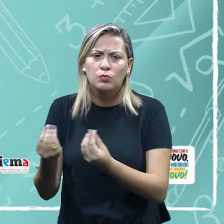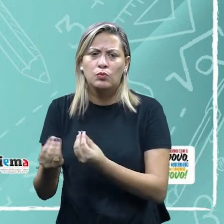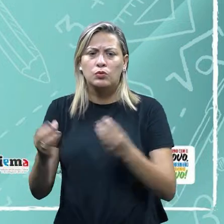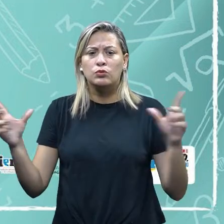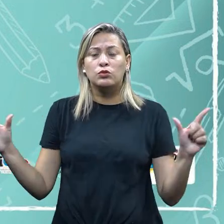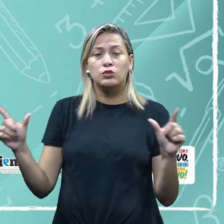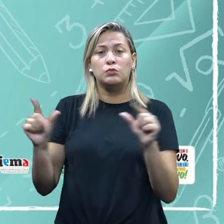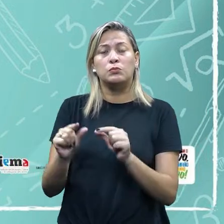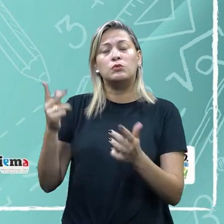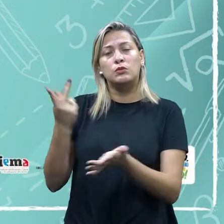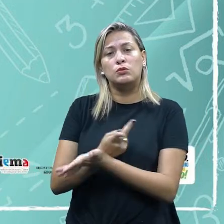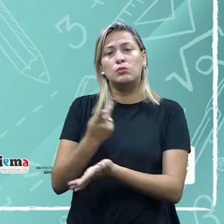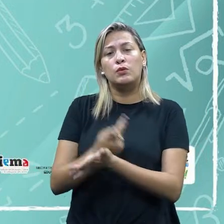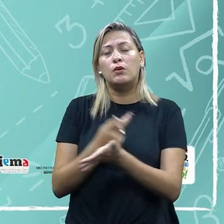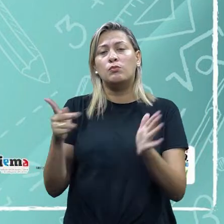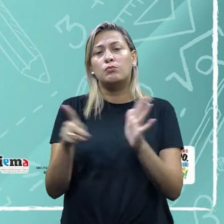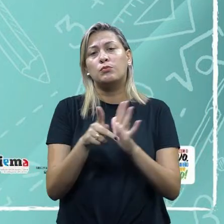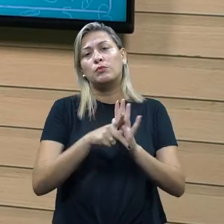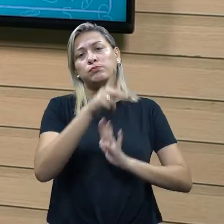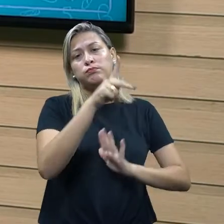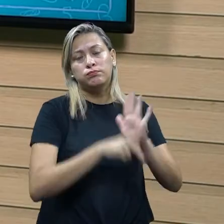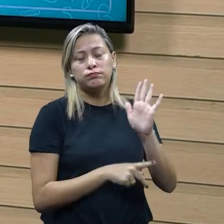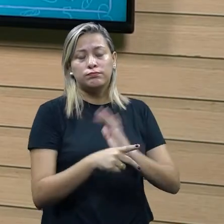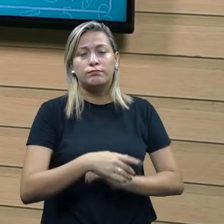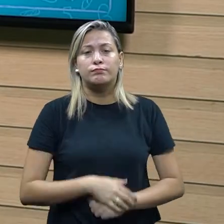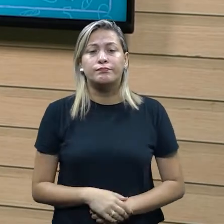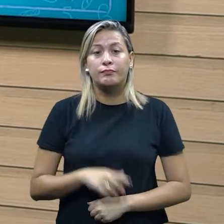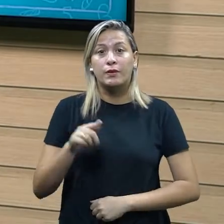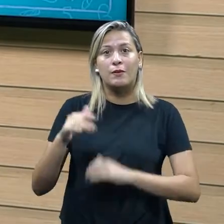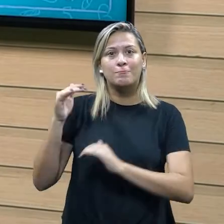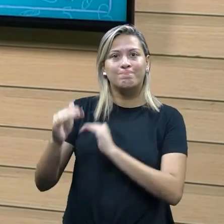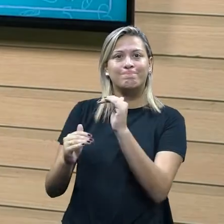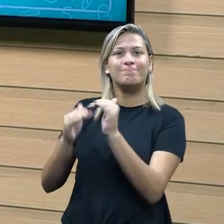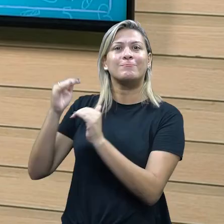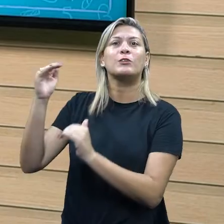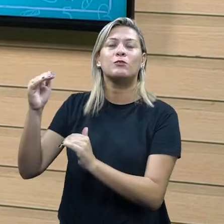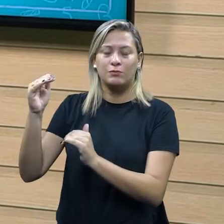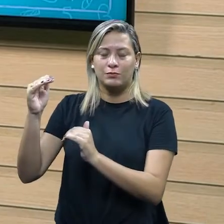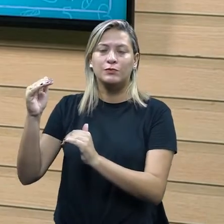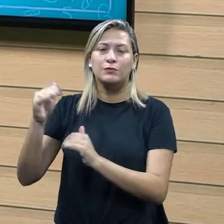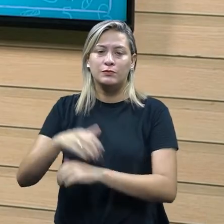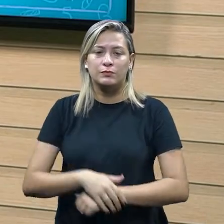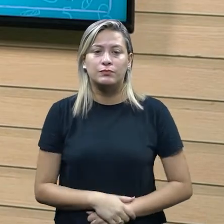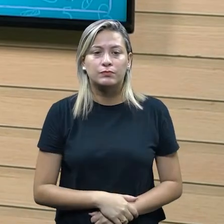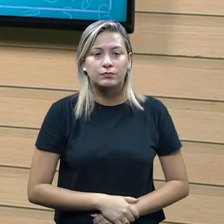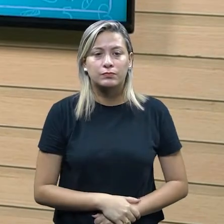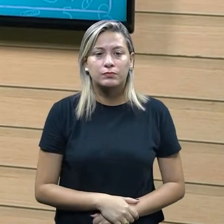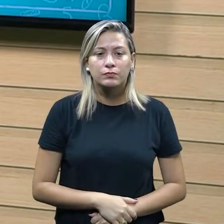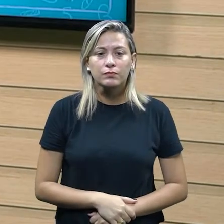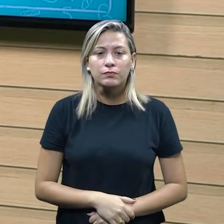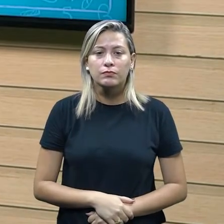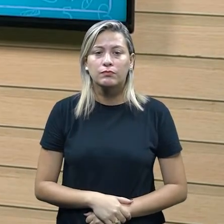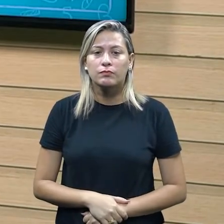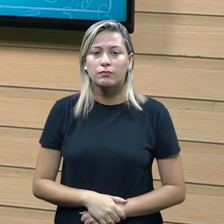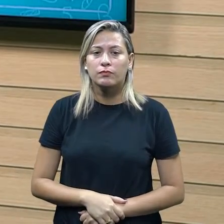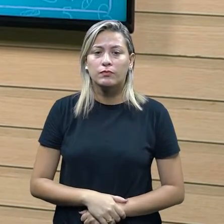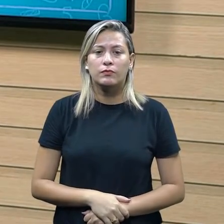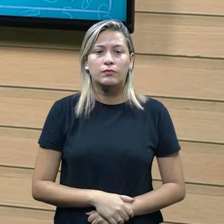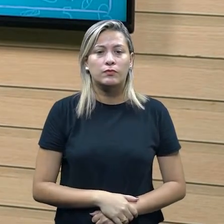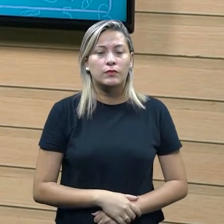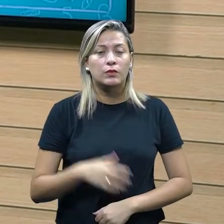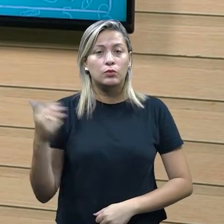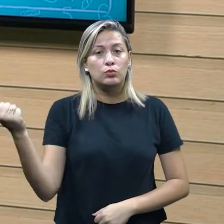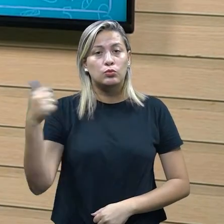de muitos erros em projetos. Então ela consegue dar um passo além, né, do que a gente tem ali em relação